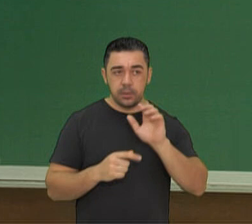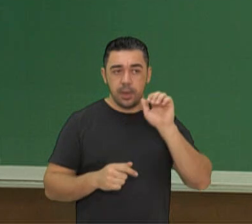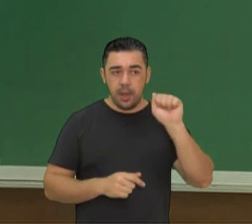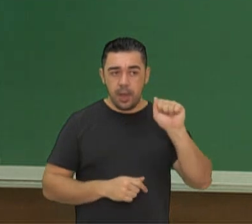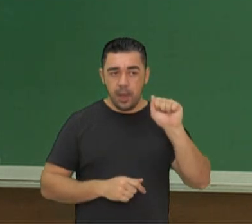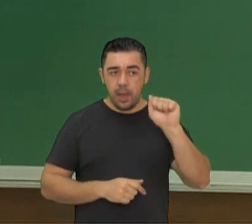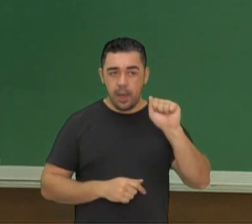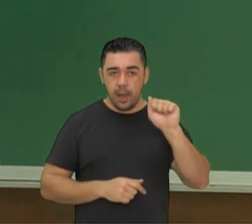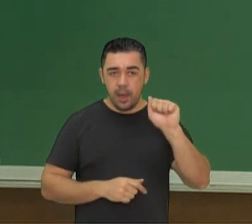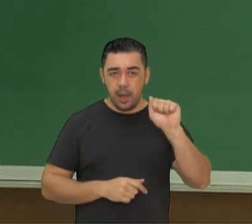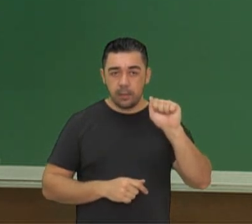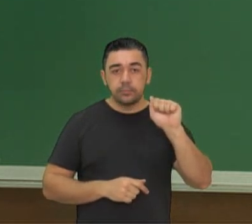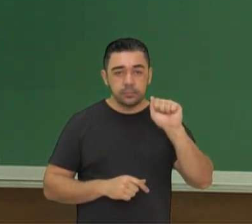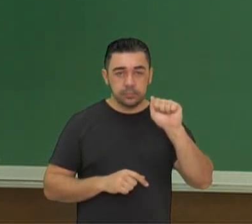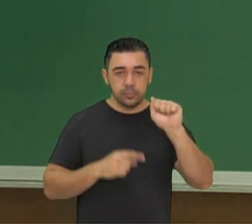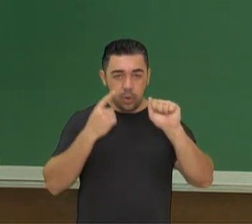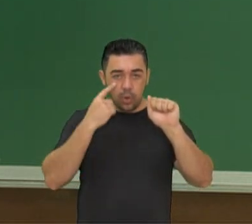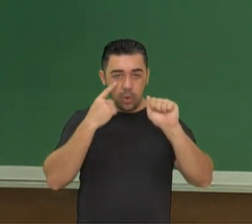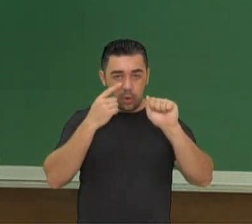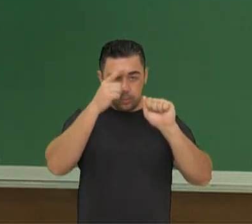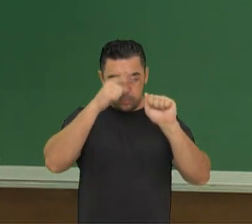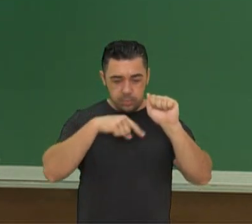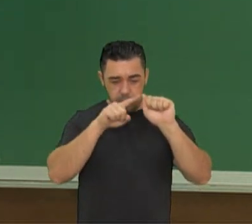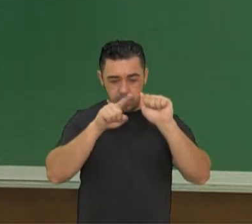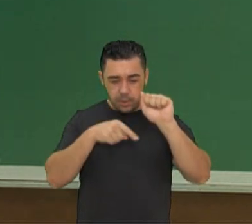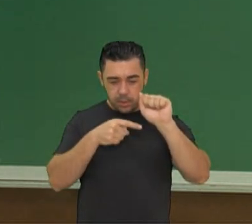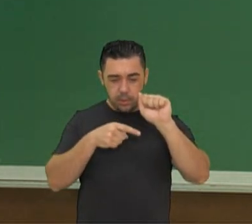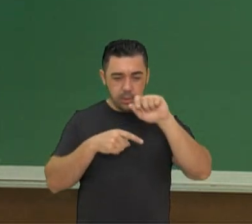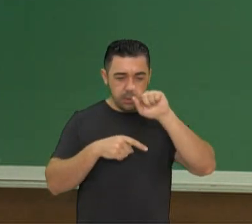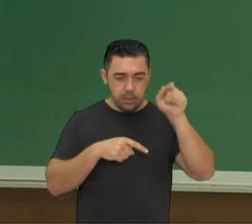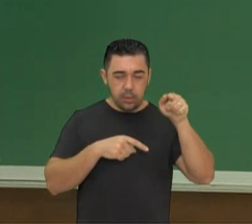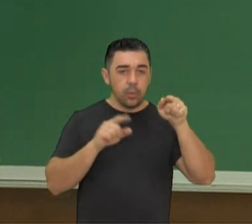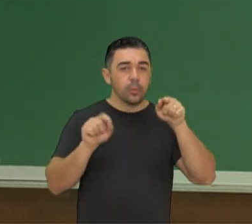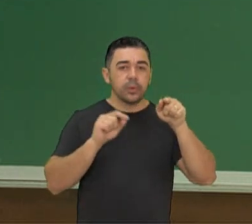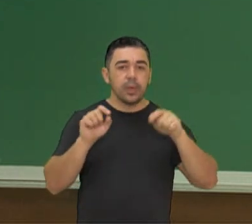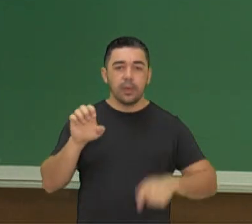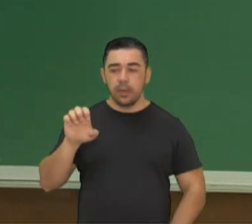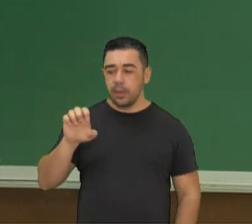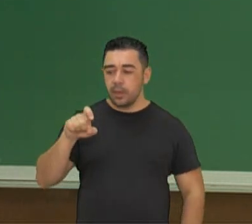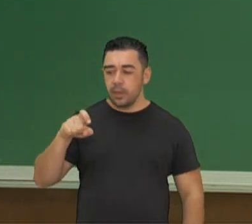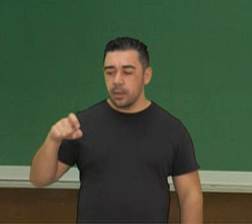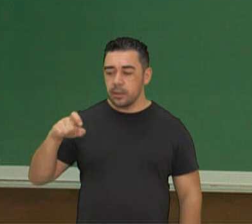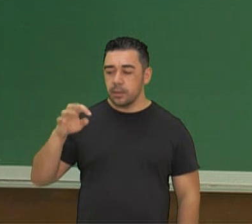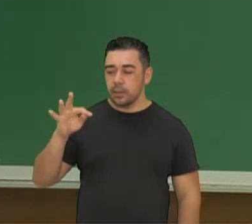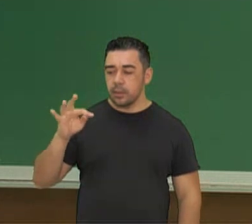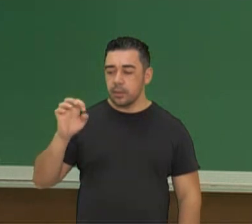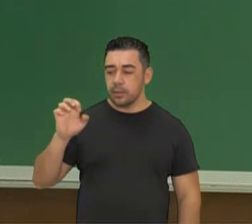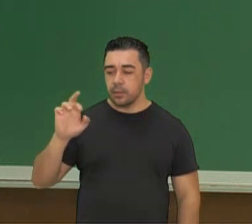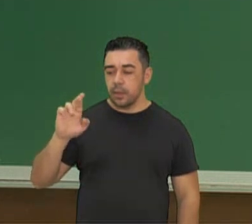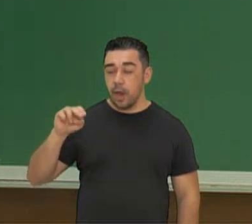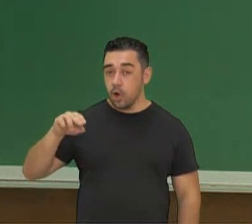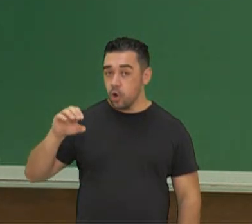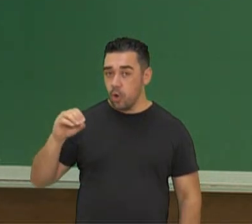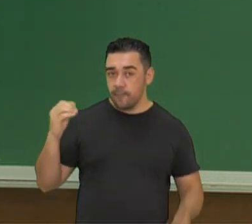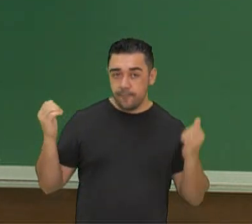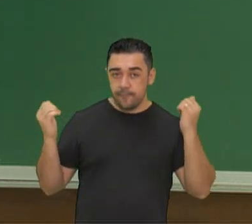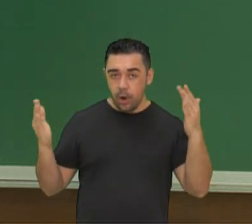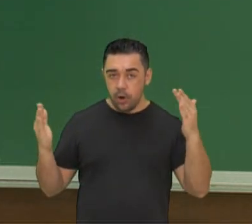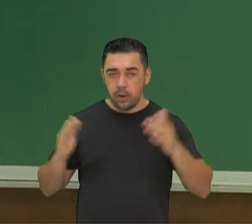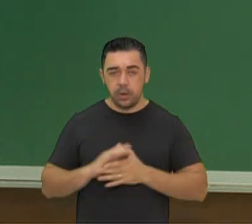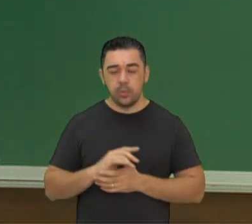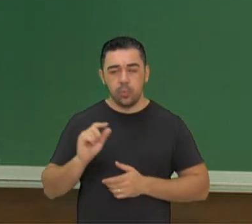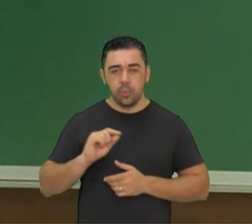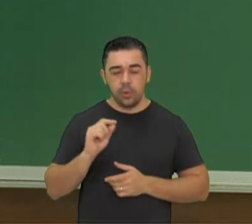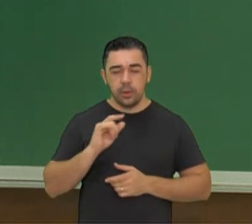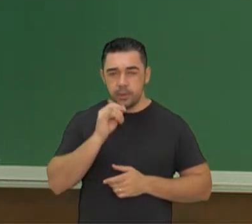são, ó, olhando para esse ângulo ou olhando para aquele ângulo, você tem um ângulo externo. O que é o ângulo externo? Ele é formado por